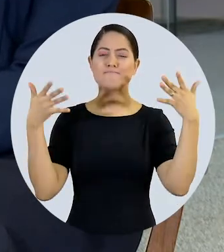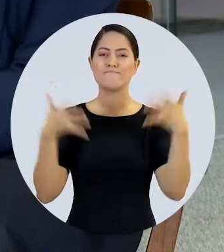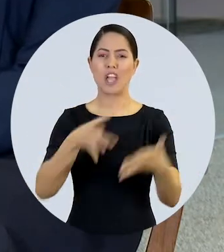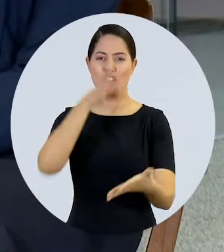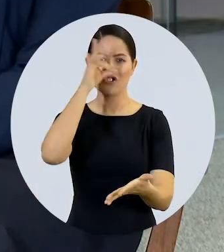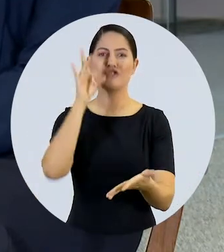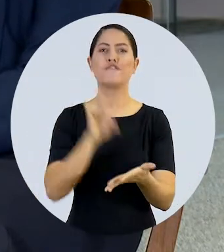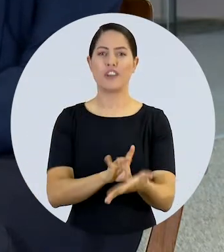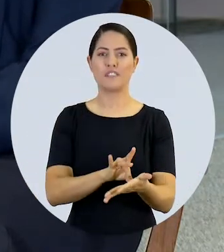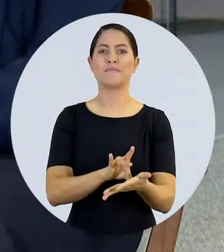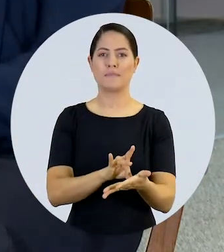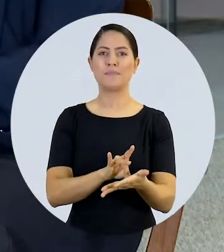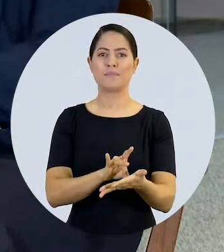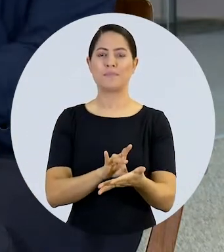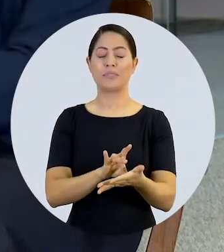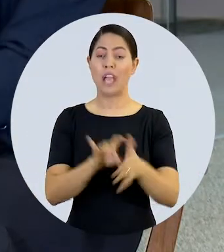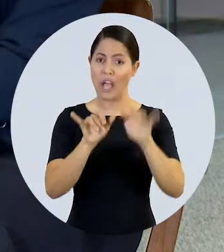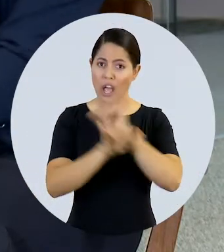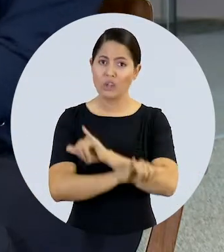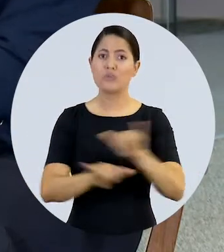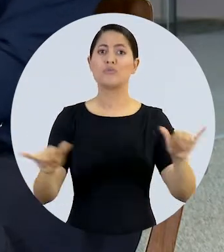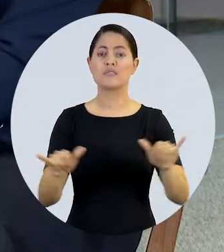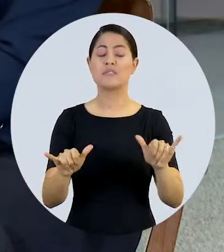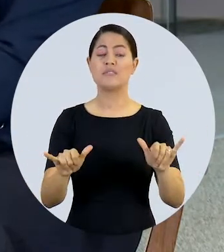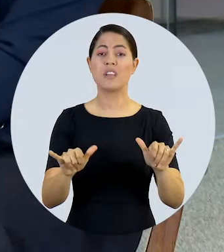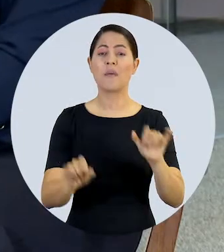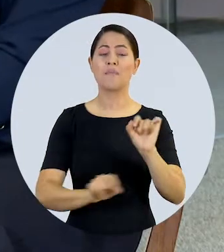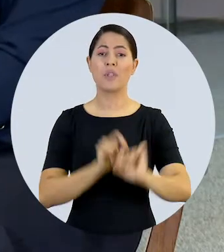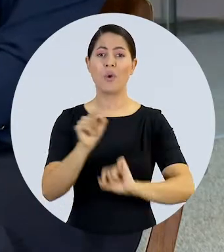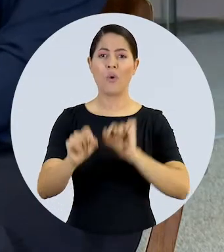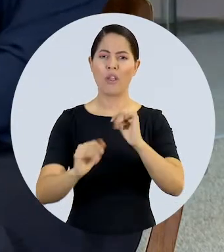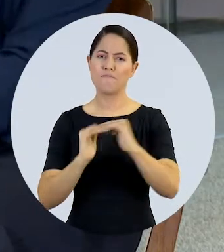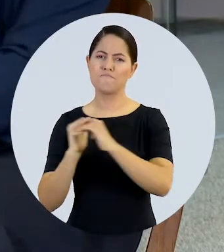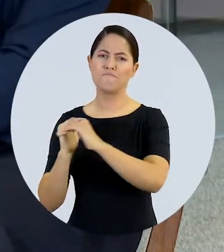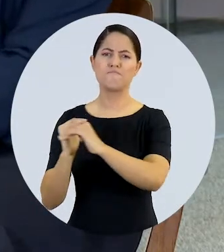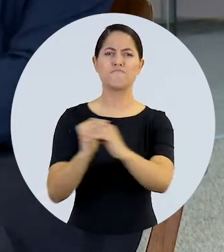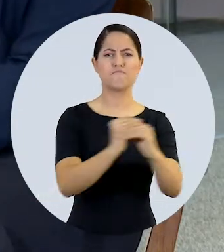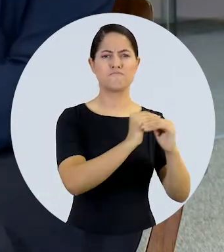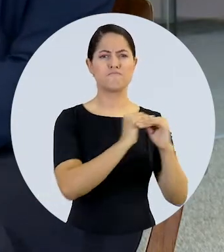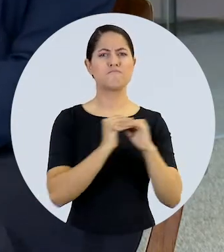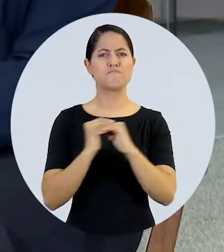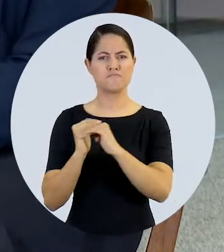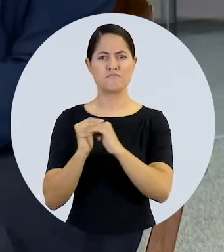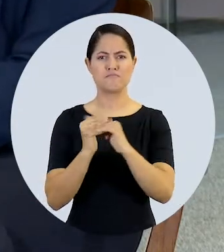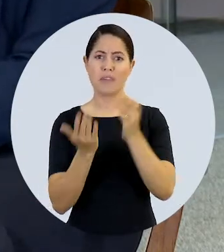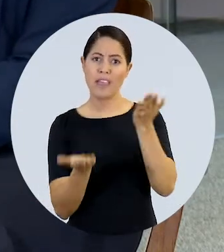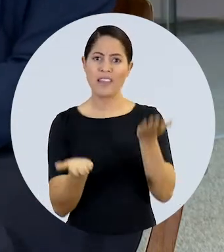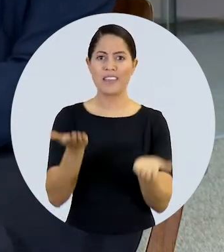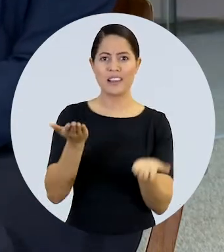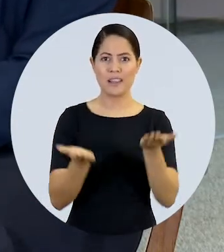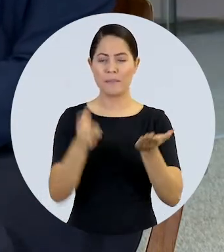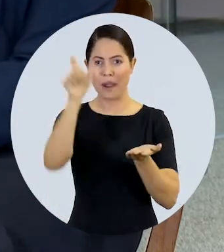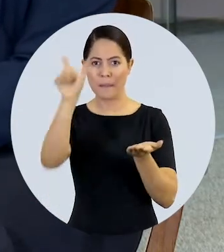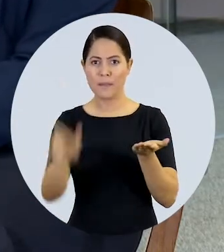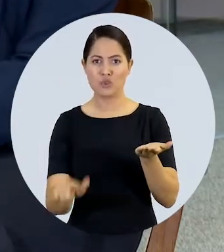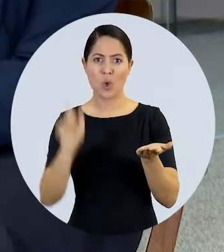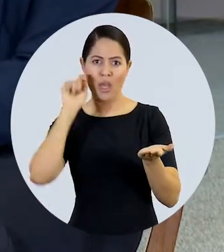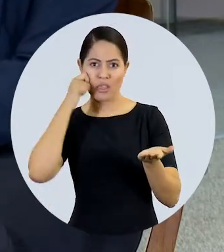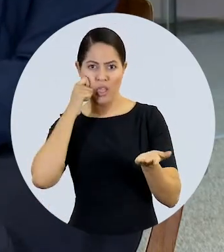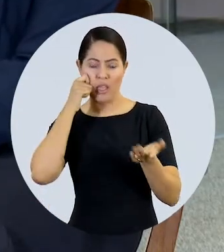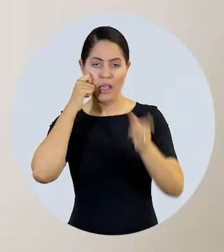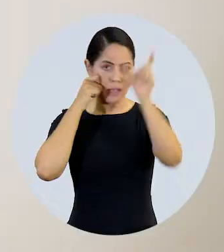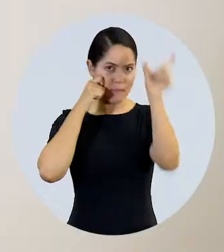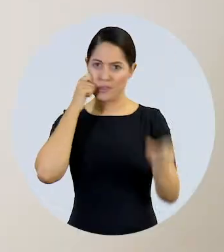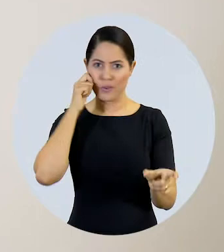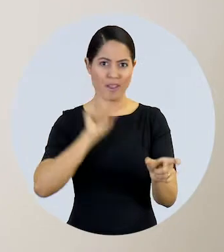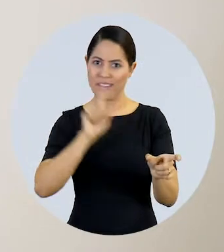das ações afirmativas justamente para dar o viés de equiparação entre todas as pessoas, entre negros